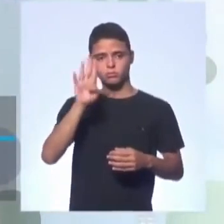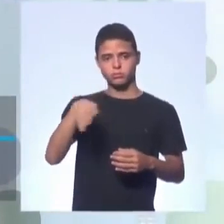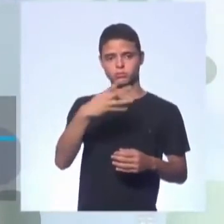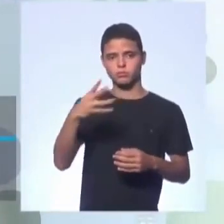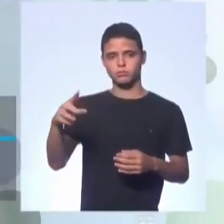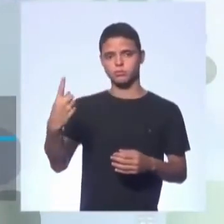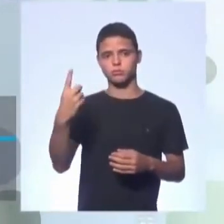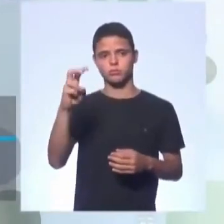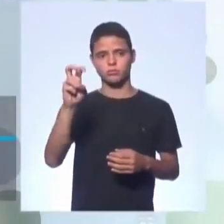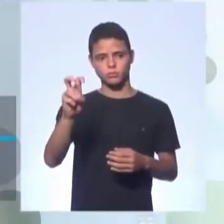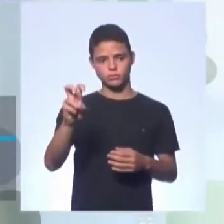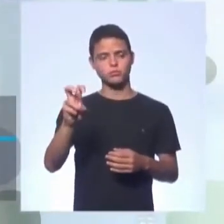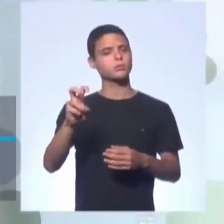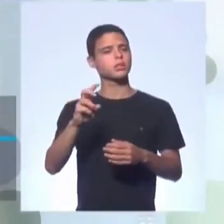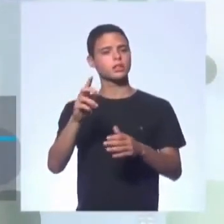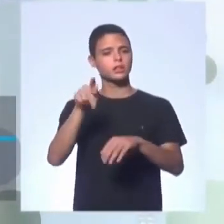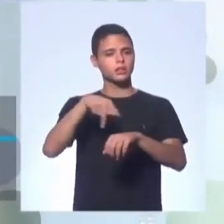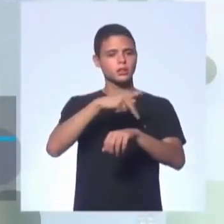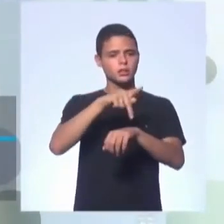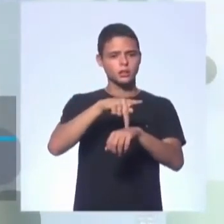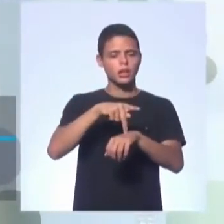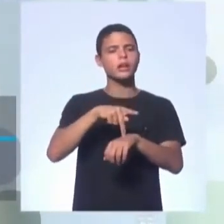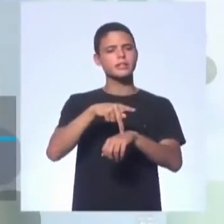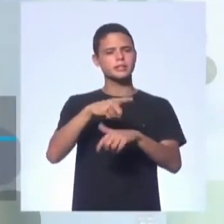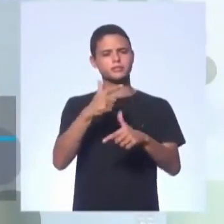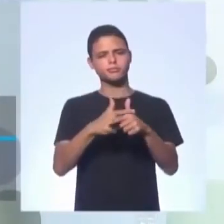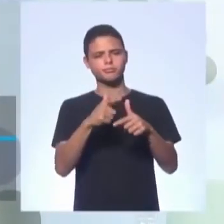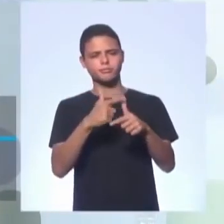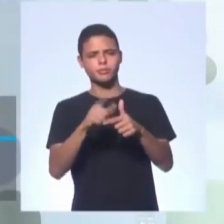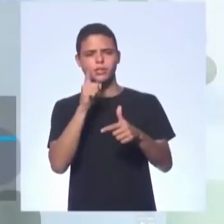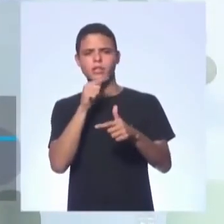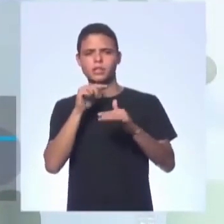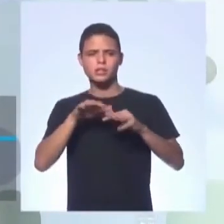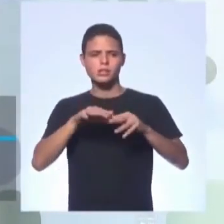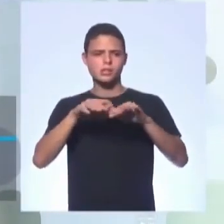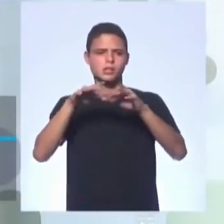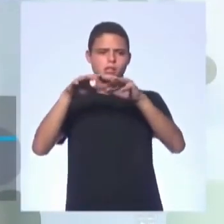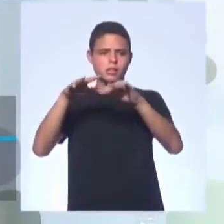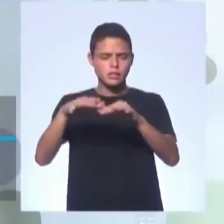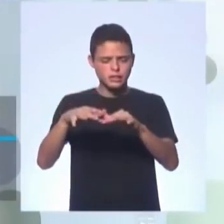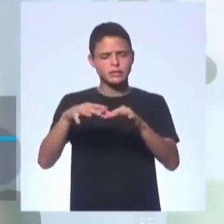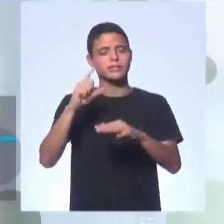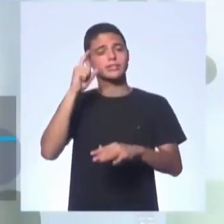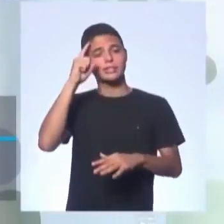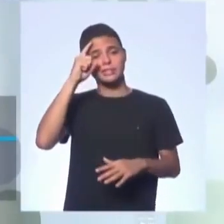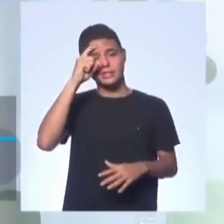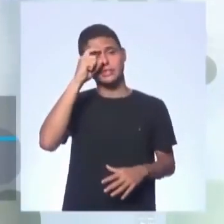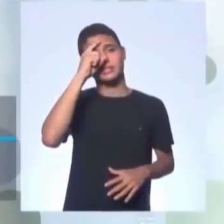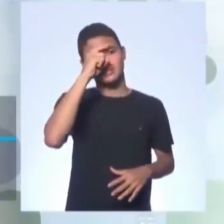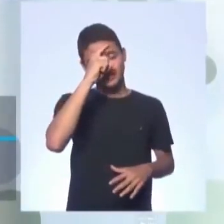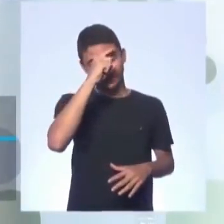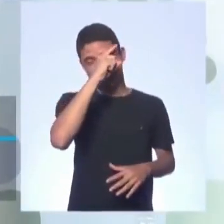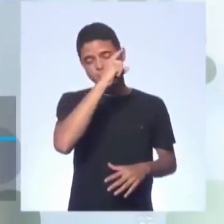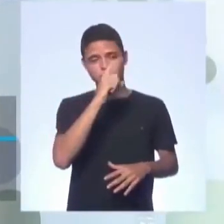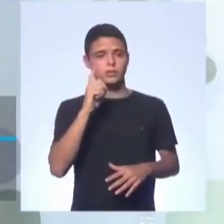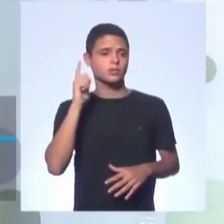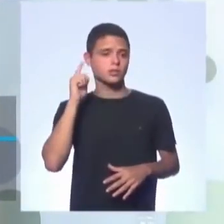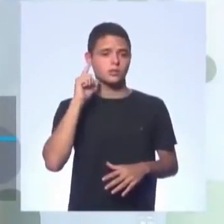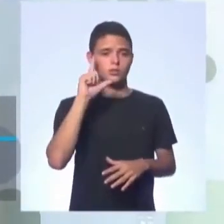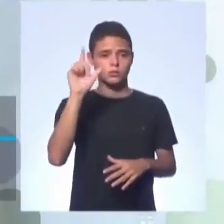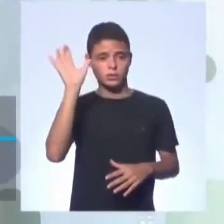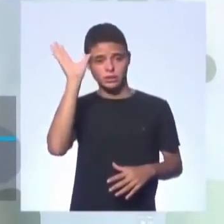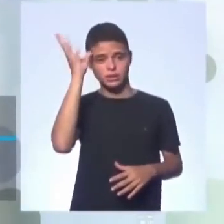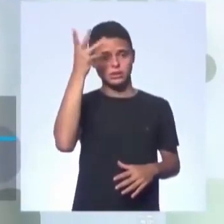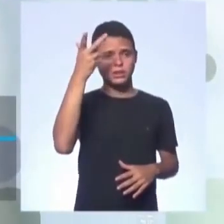de enchentes, né, que parece de difícil solução, mas tem solução, né, tem que ter investimento, né, porque senão não